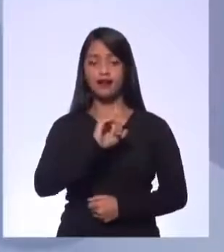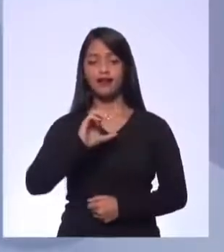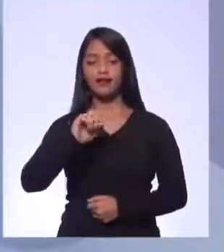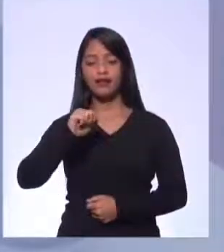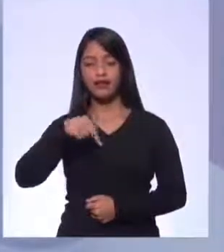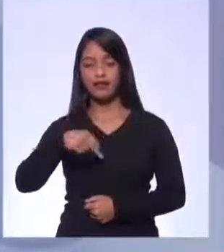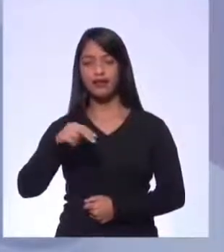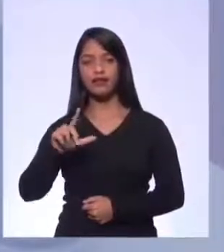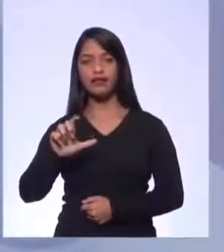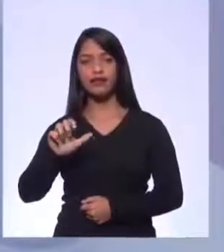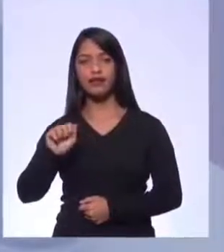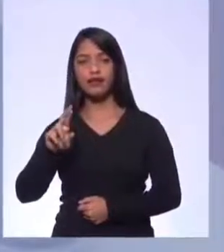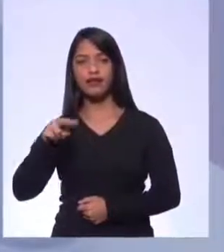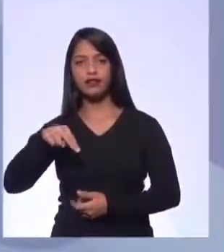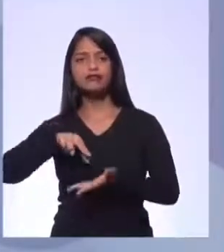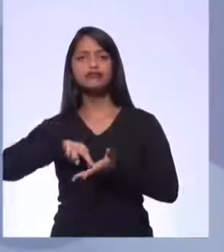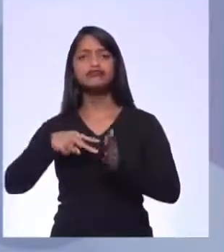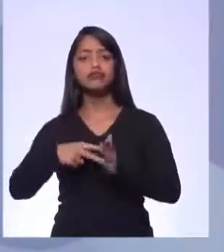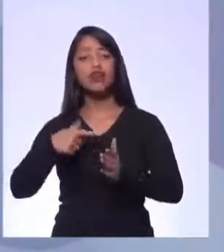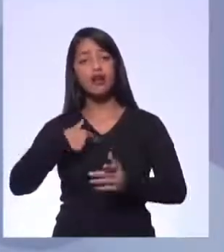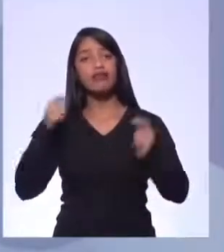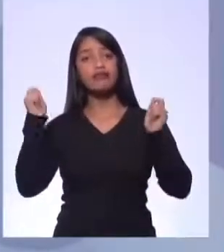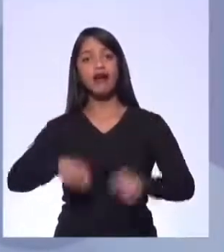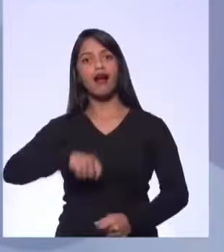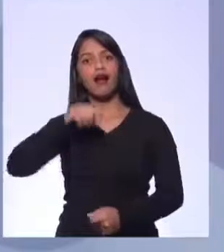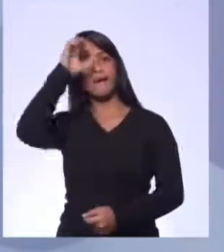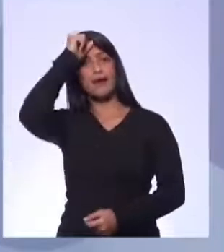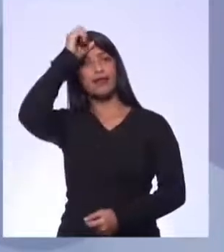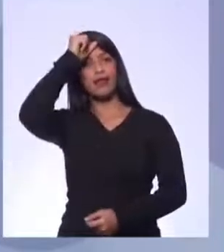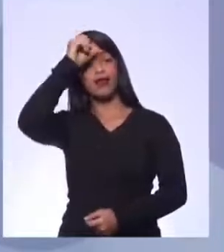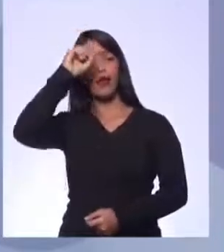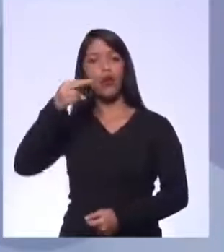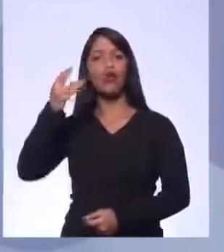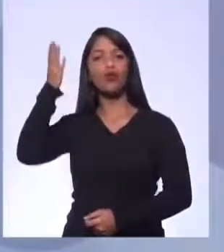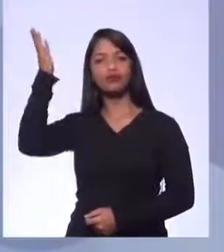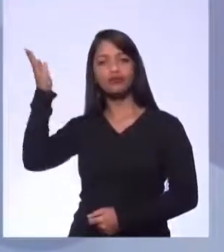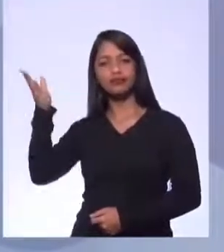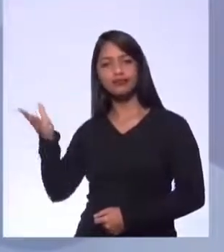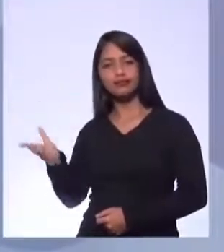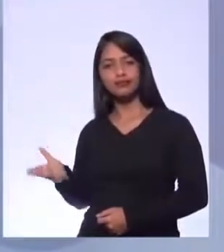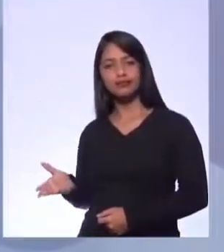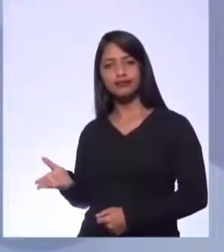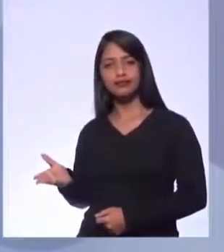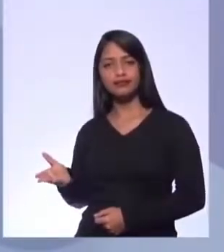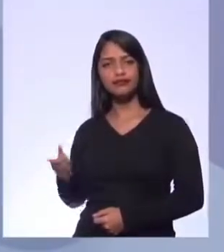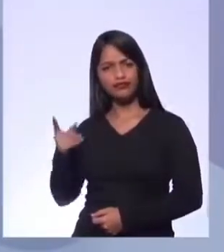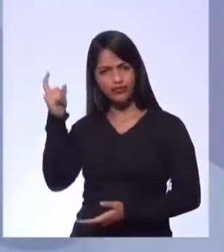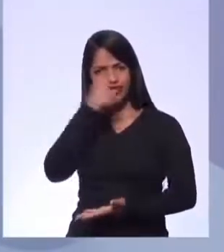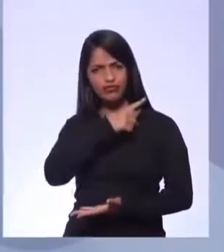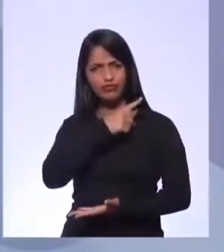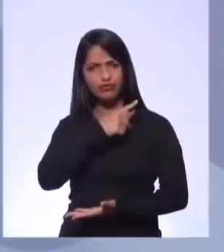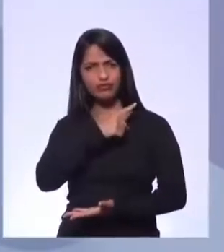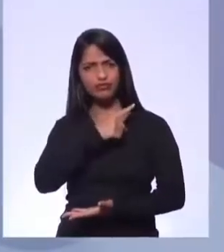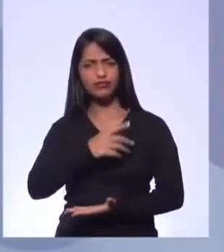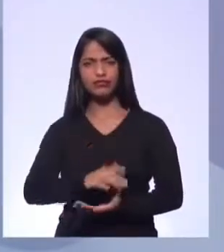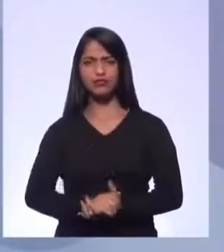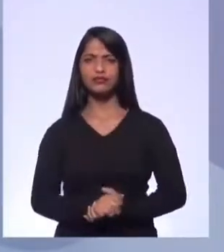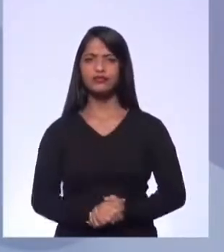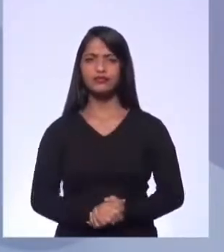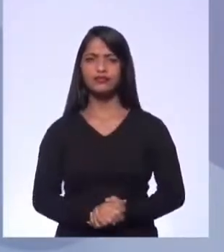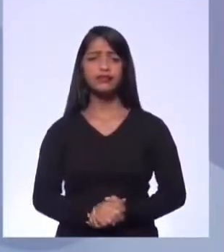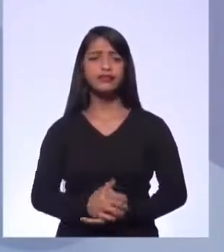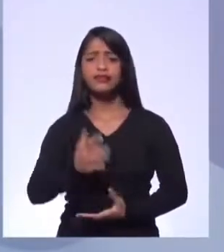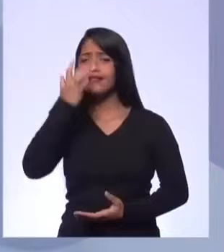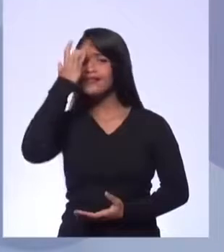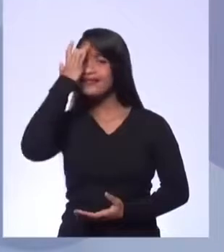You can learn. He can learn. She can learn. Difícil, gente. Very easy, não tem